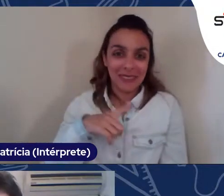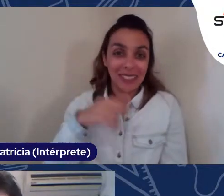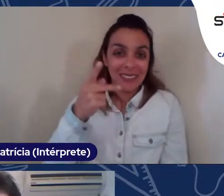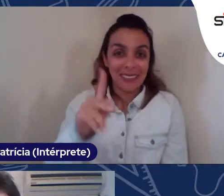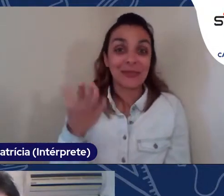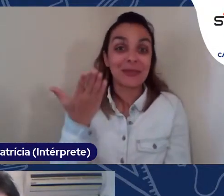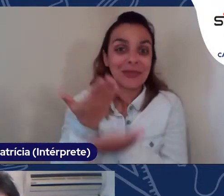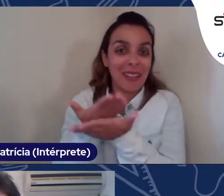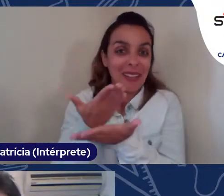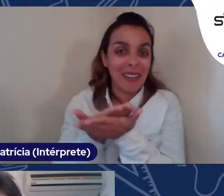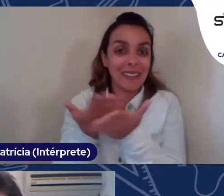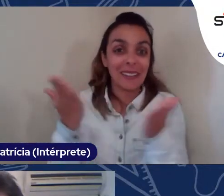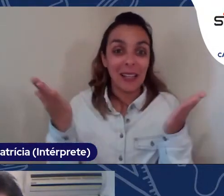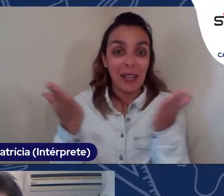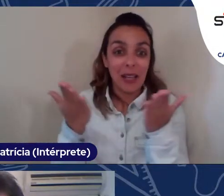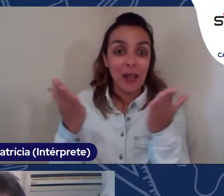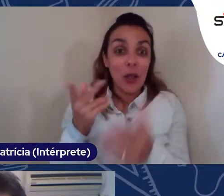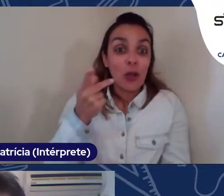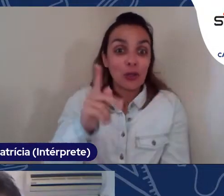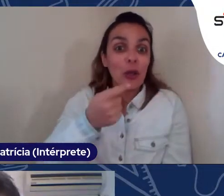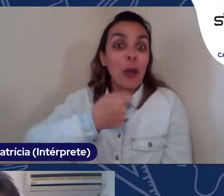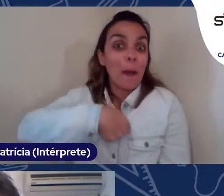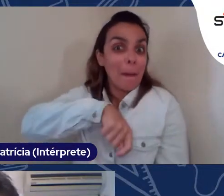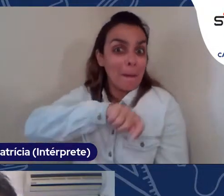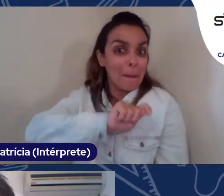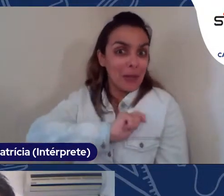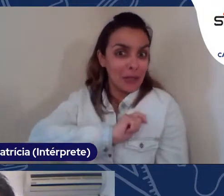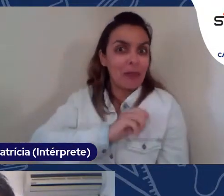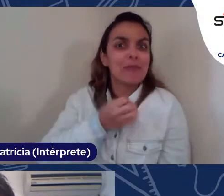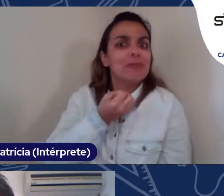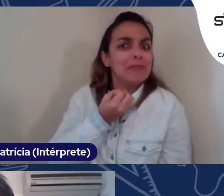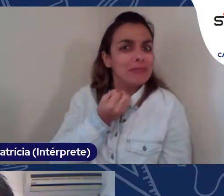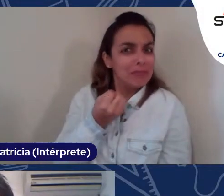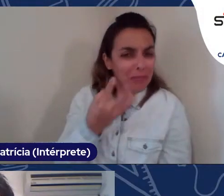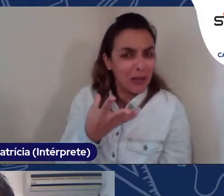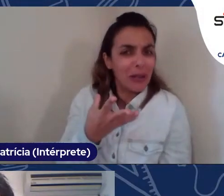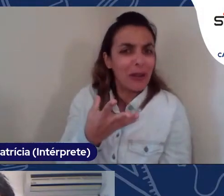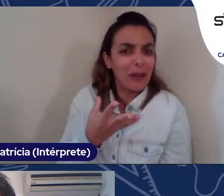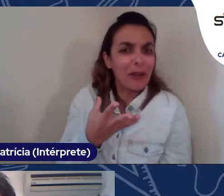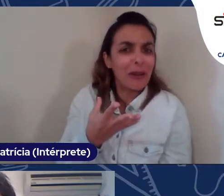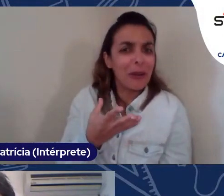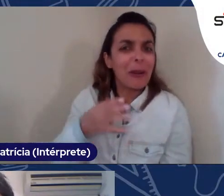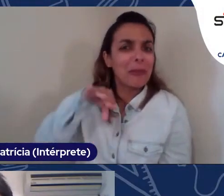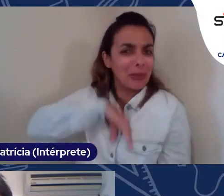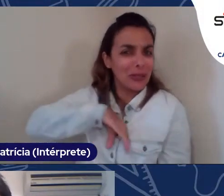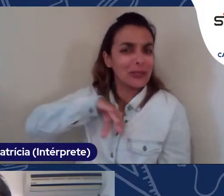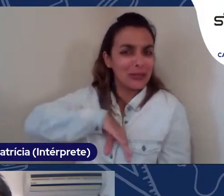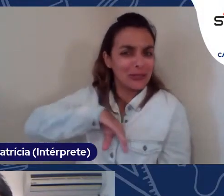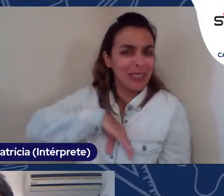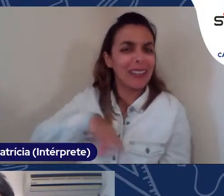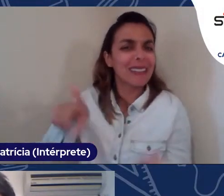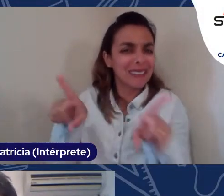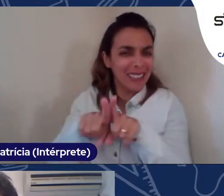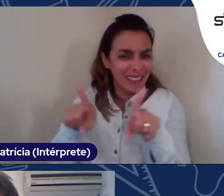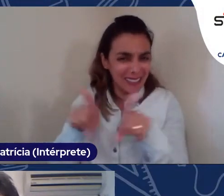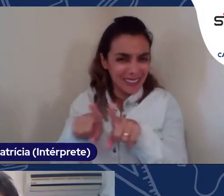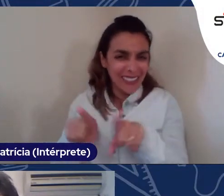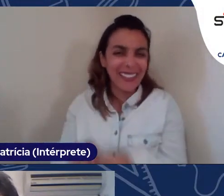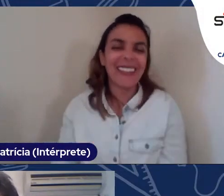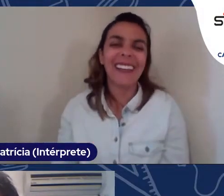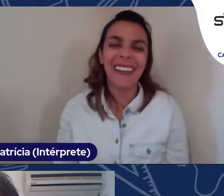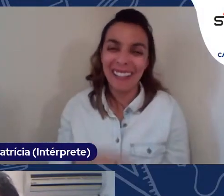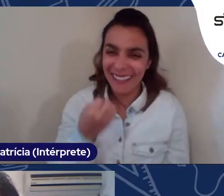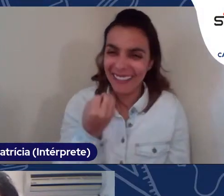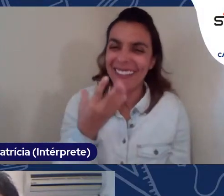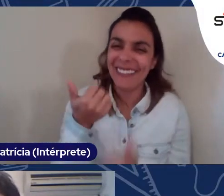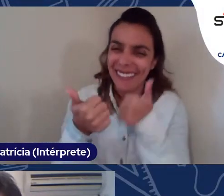aula. Agora, o seu espanhol já está muito bom, viu, para o brasileiro, já está. Em português está muito